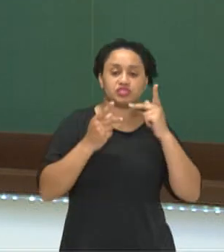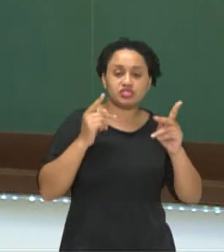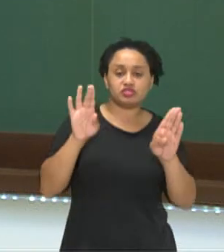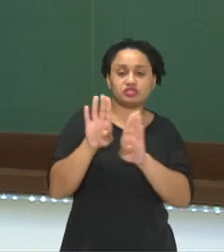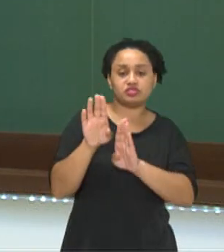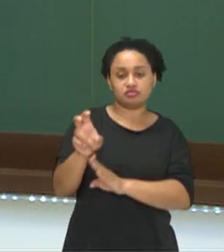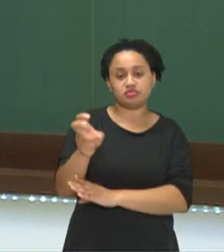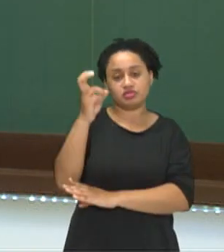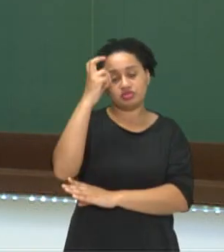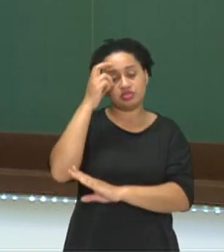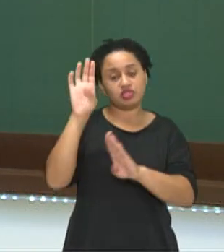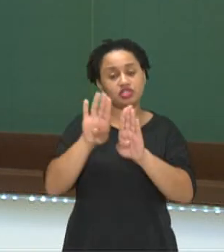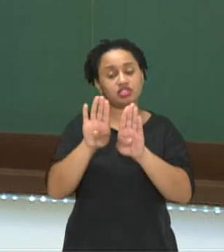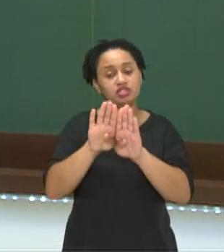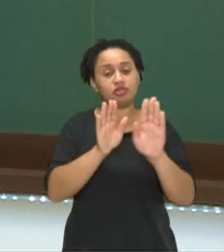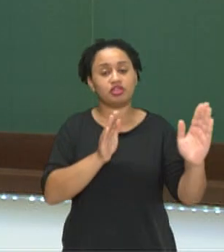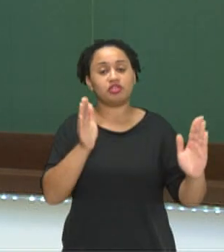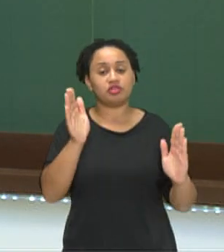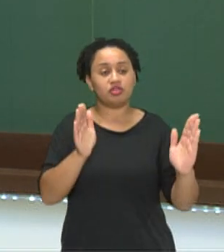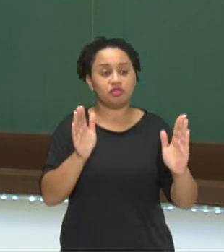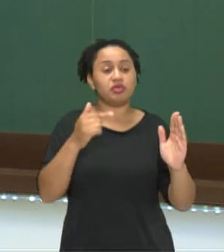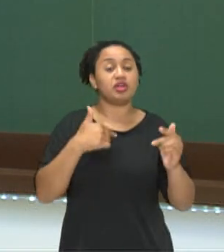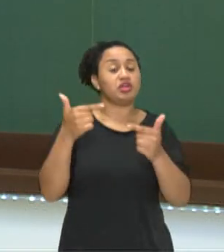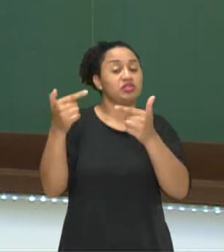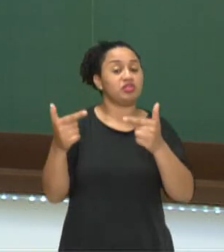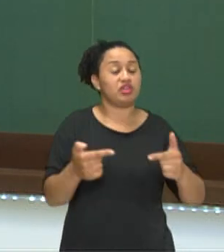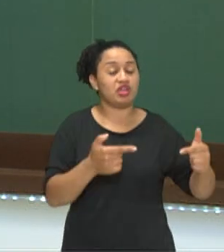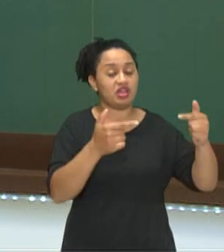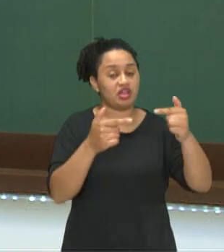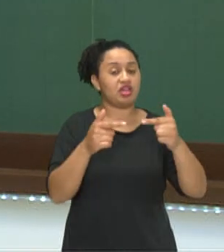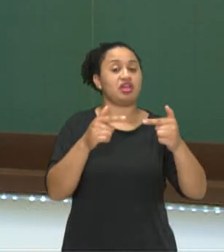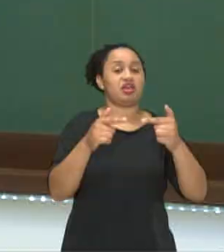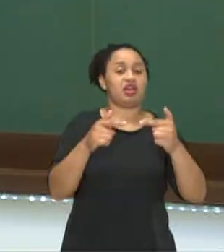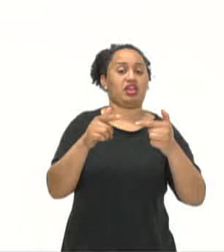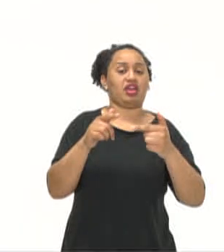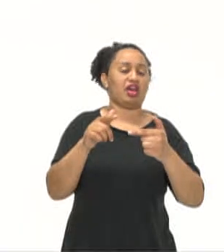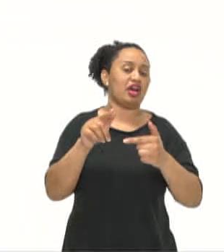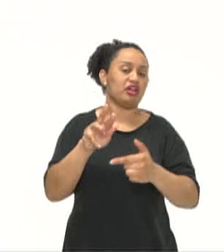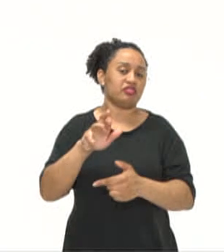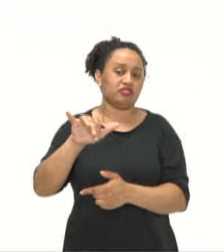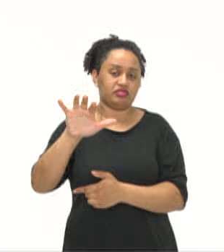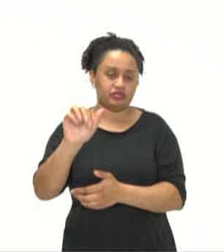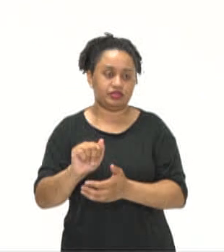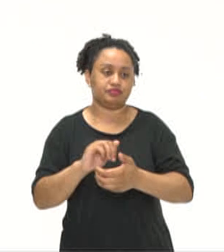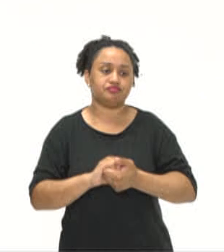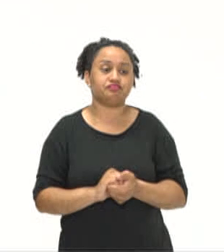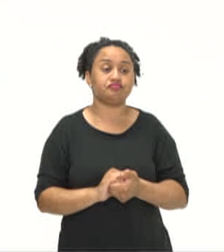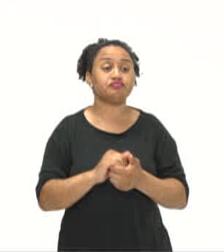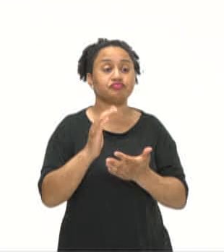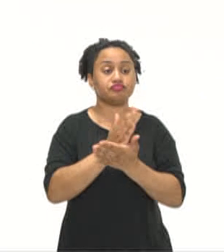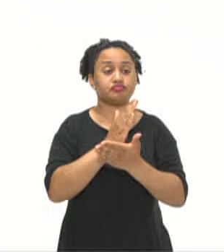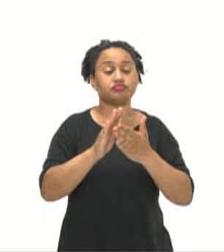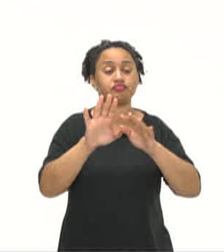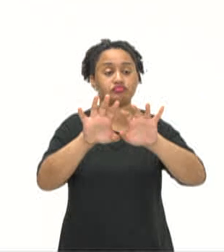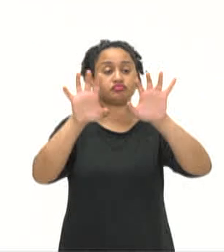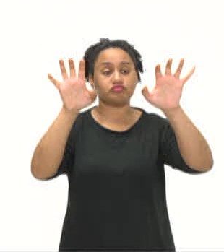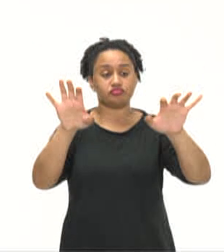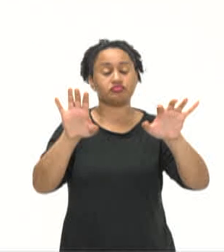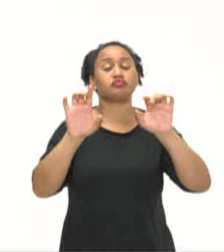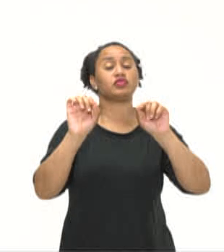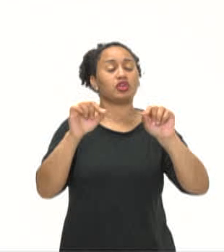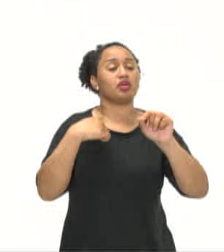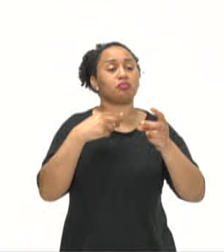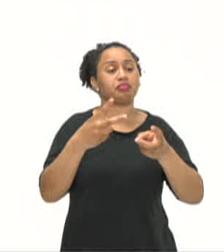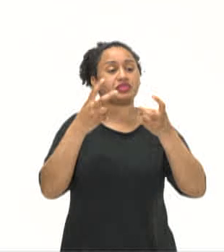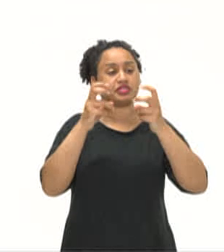e principalmente um período chamado de Guerra Fria. Aqui, ó, regionalização do continente europeu. Olha aqui com bastante atenção